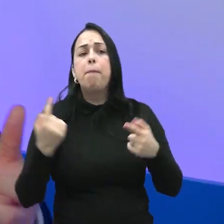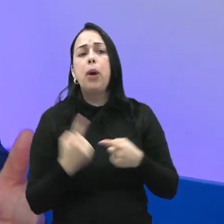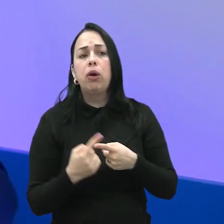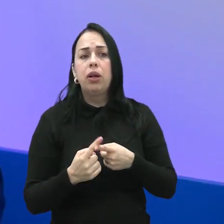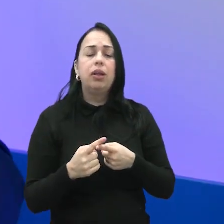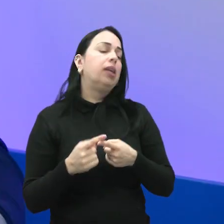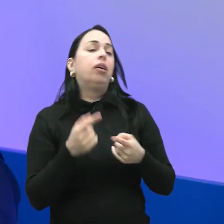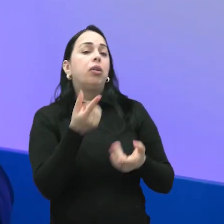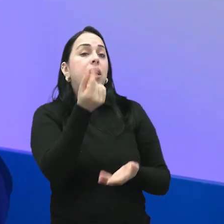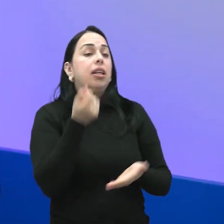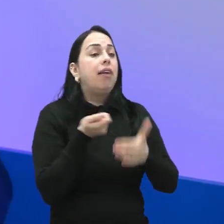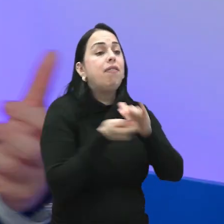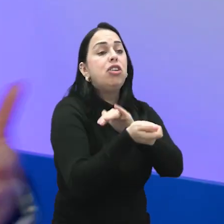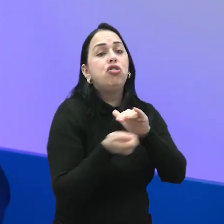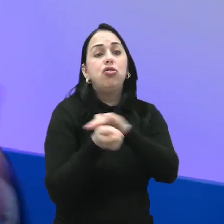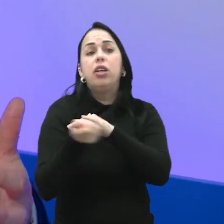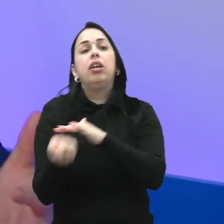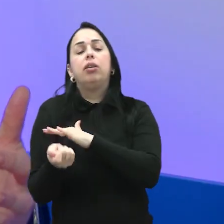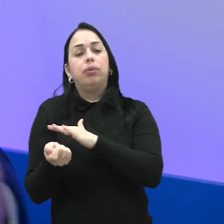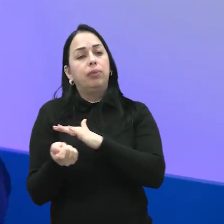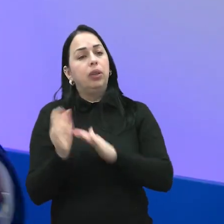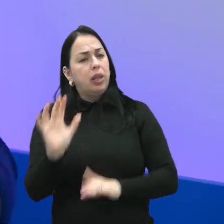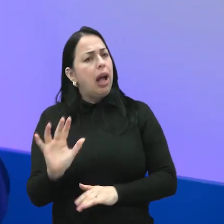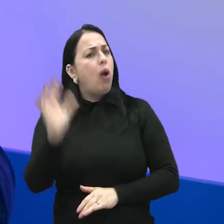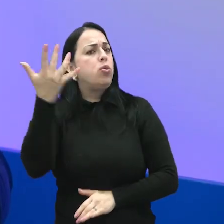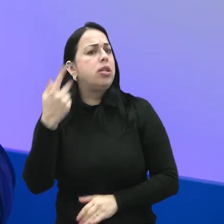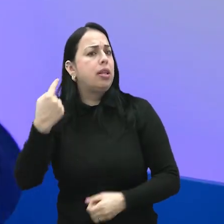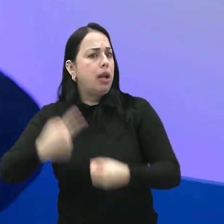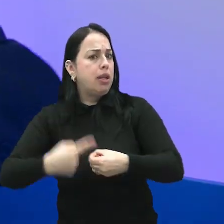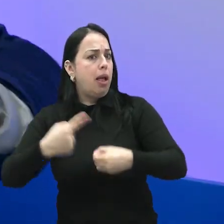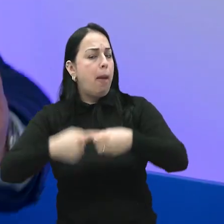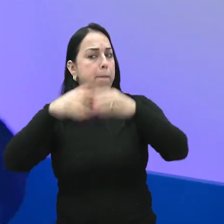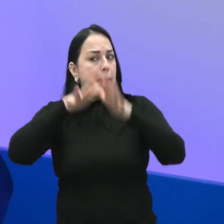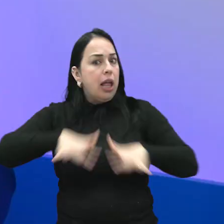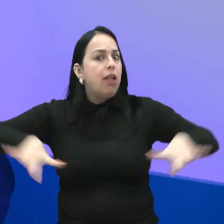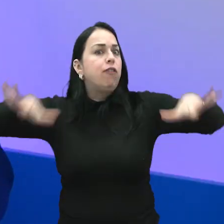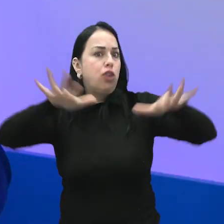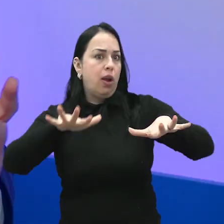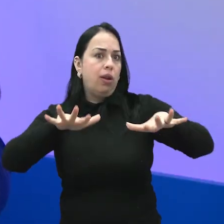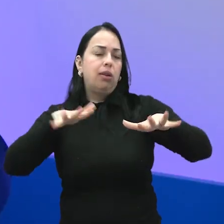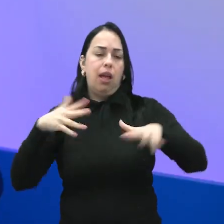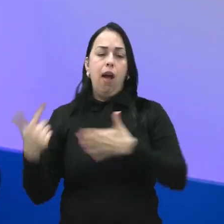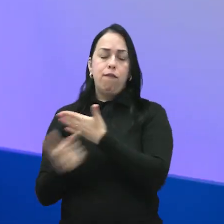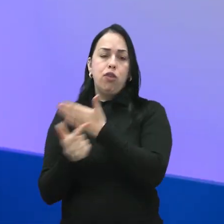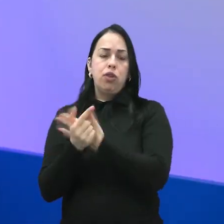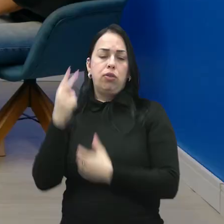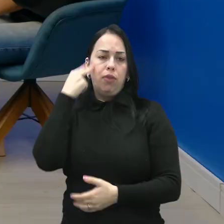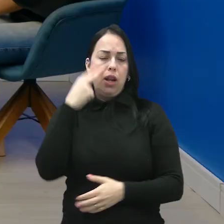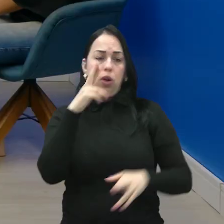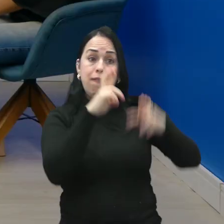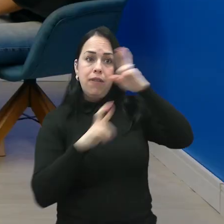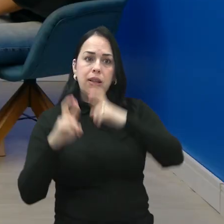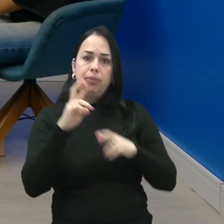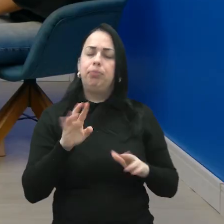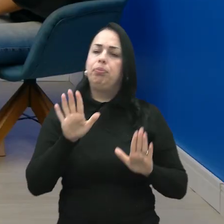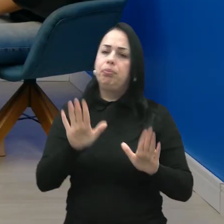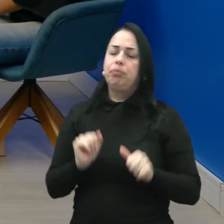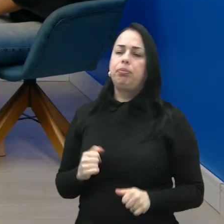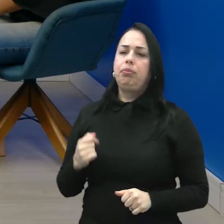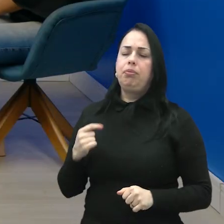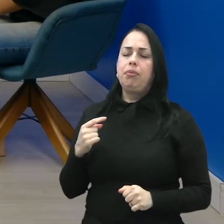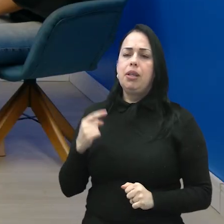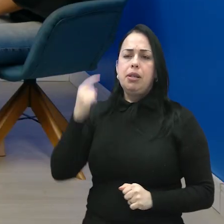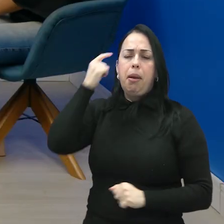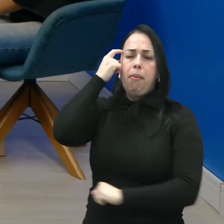mudando o viés econômico, o que é que está acontecendo de maneira macro. Essa é a função do vereador. E agora, se a